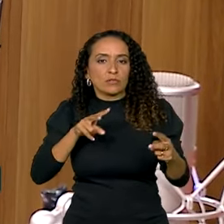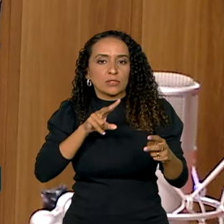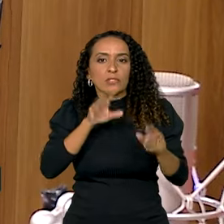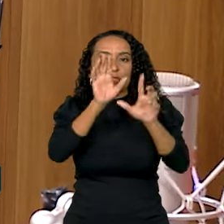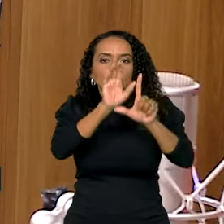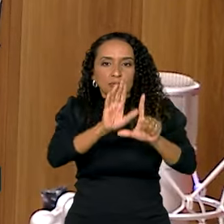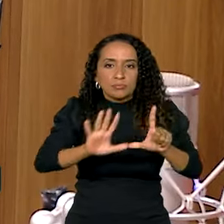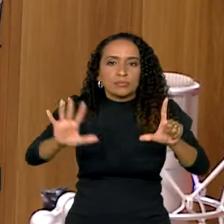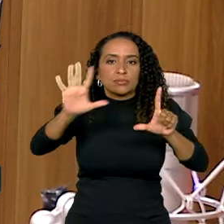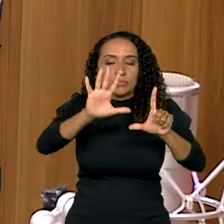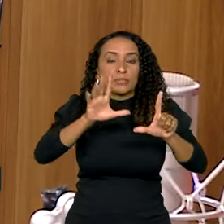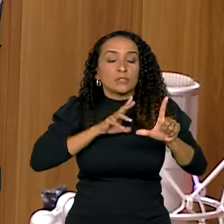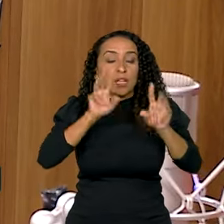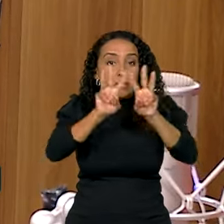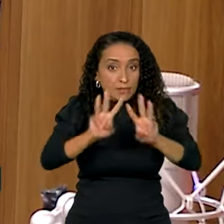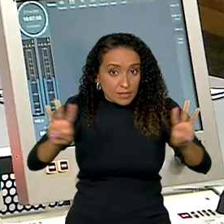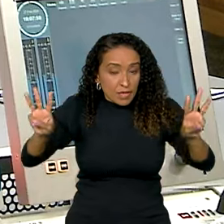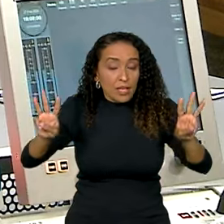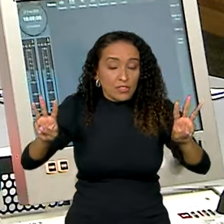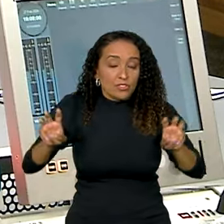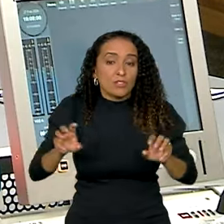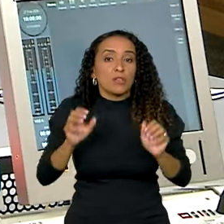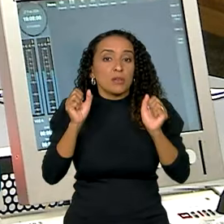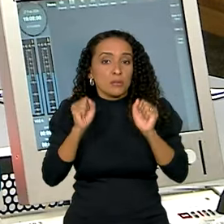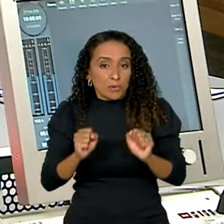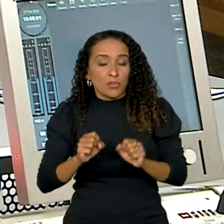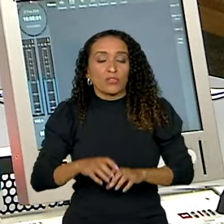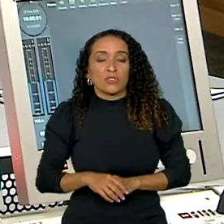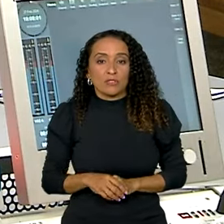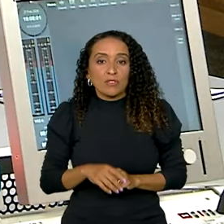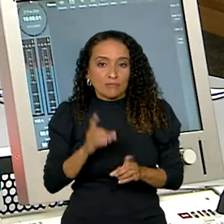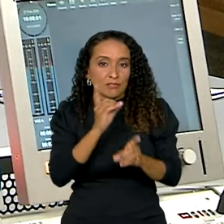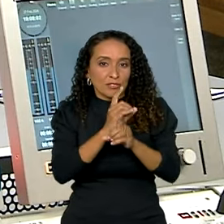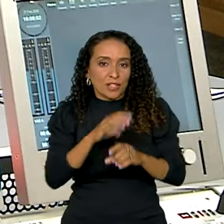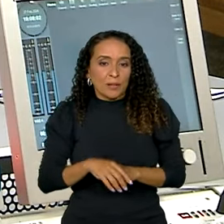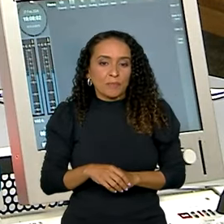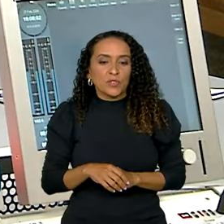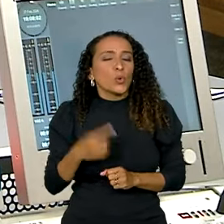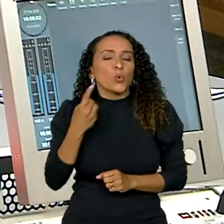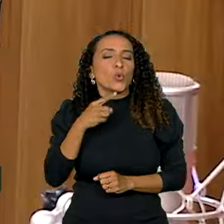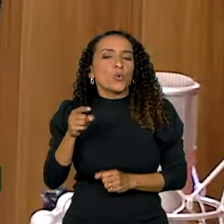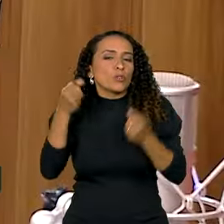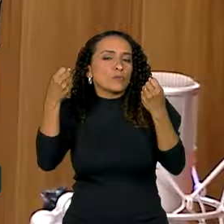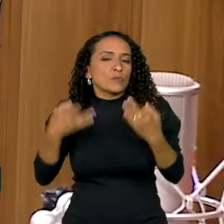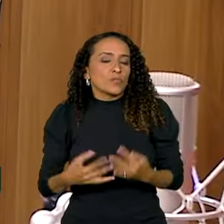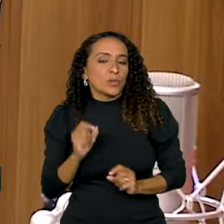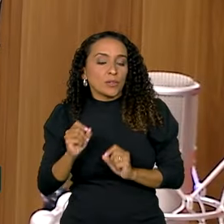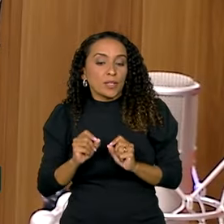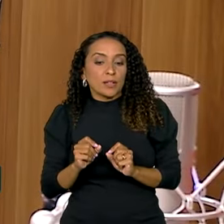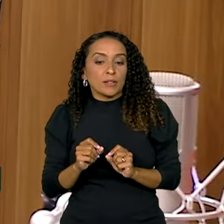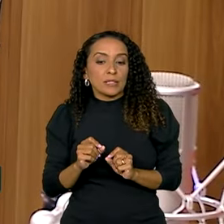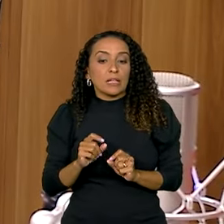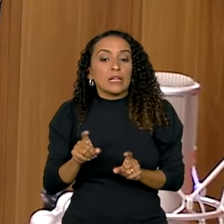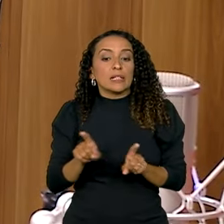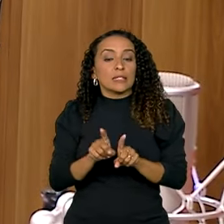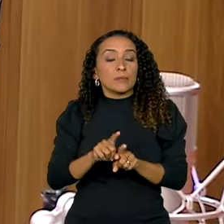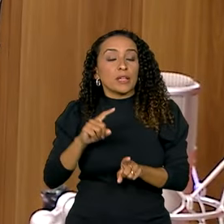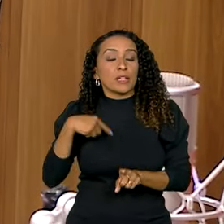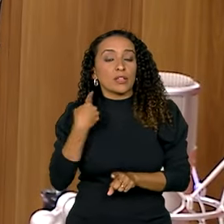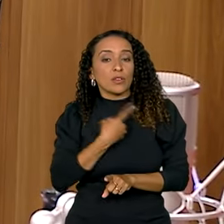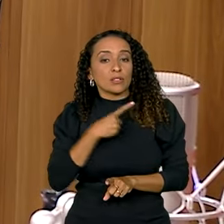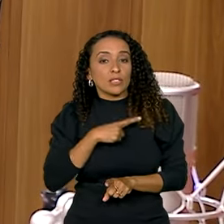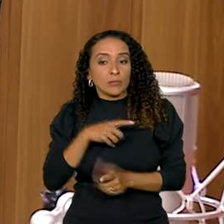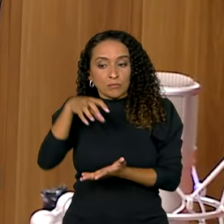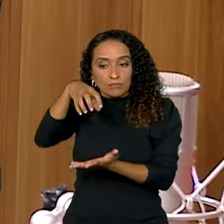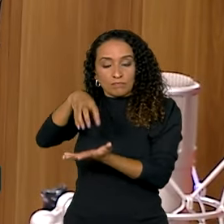plataforma. Olhem o site da EB, aí vocês vão encontrar isso. Só um último comentáriozinho. Nós temos um